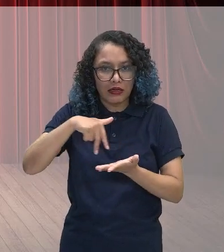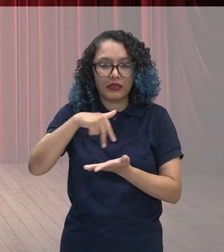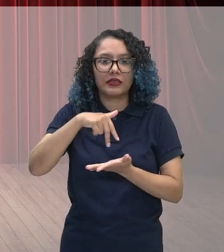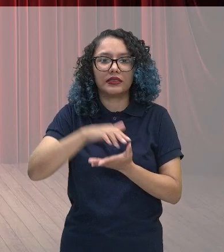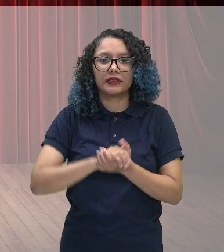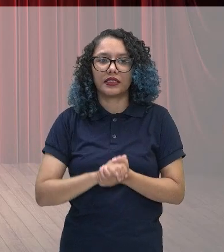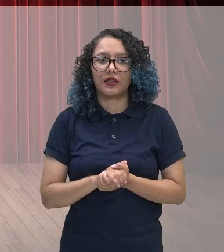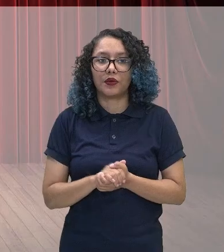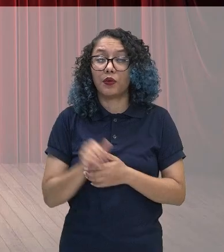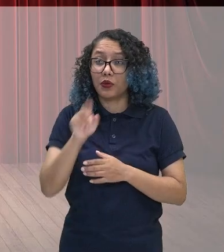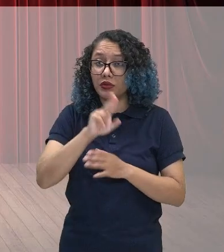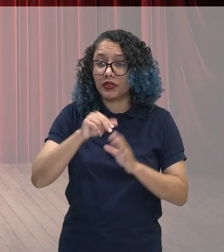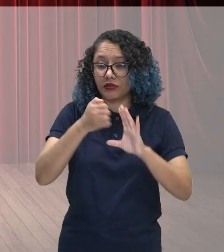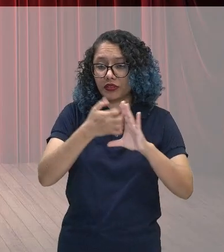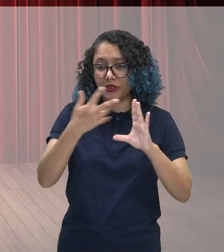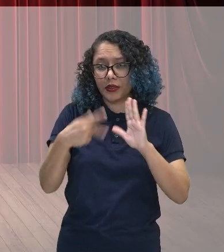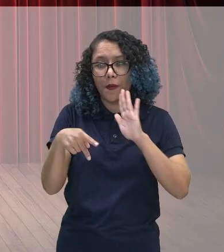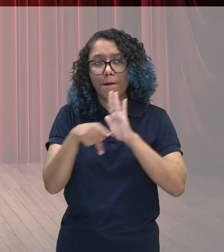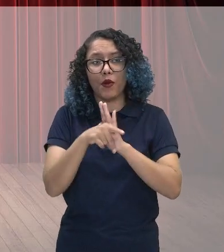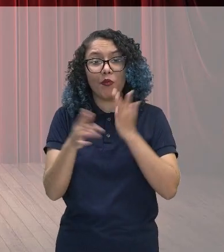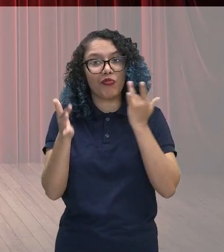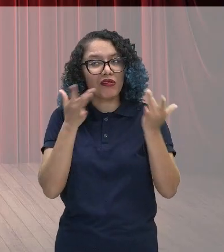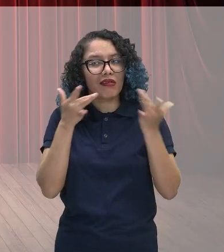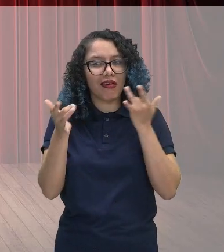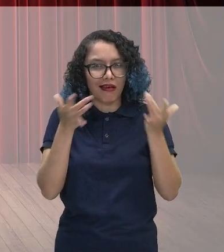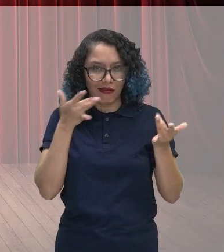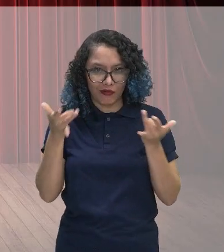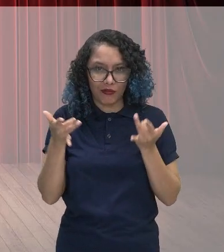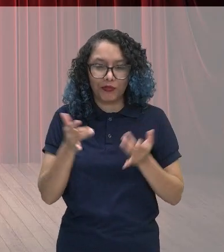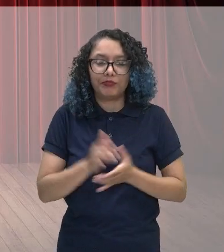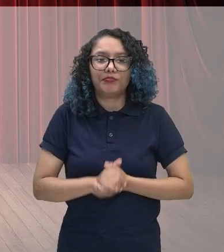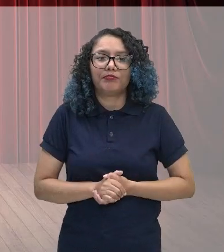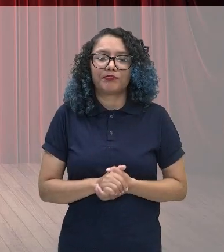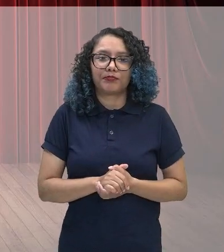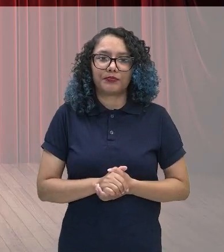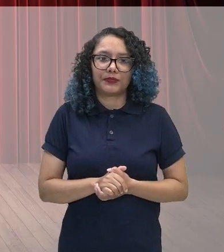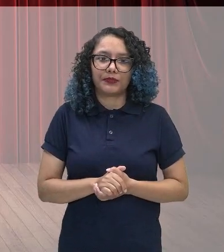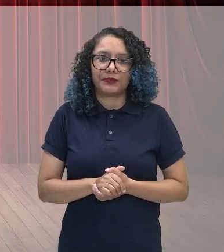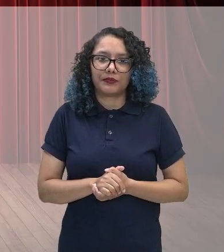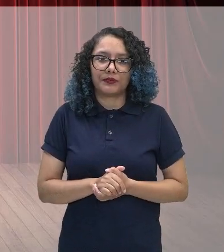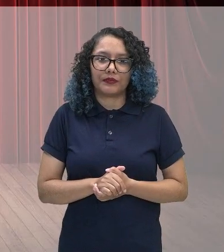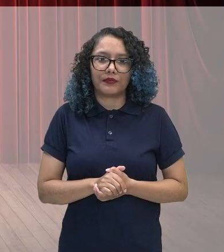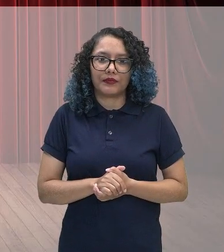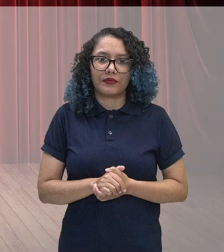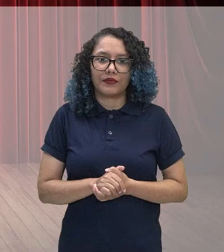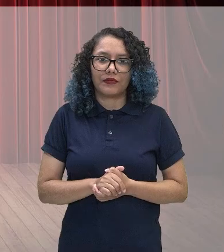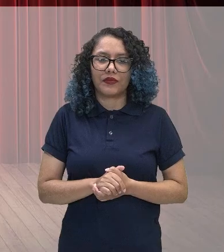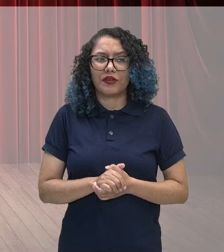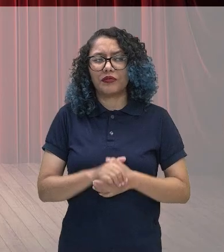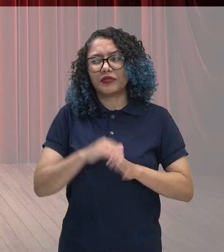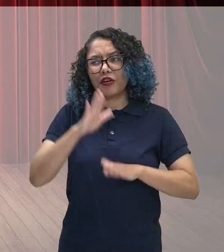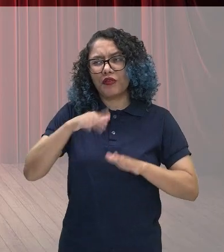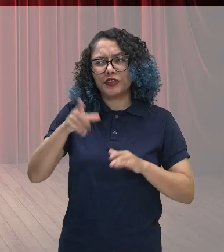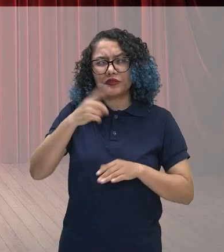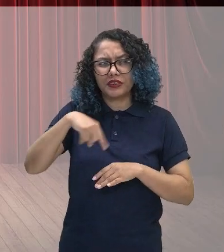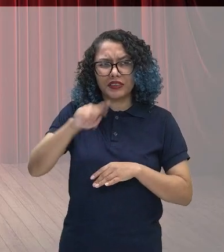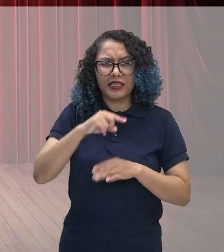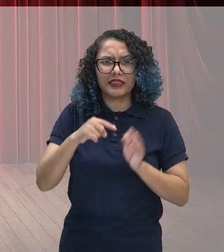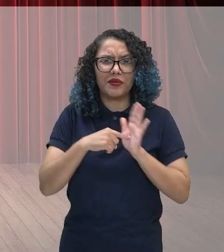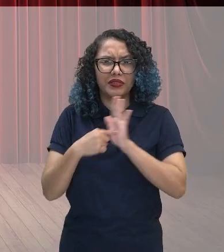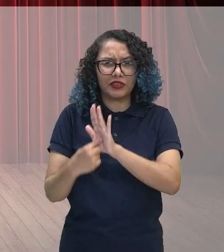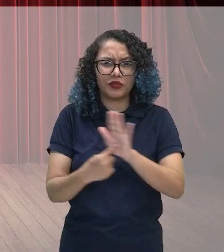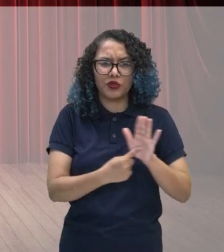da composição cênica. Mesmo que você nunca tenha dançado em público, o que vamos